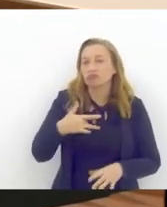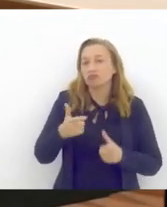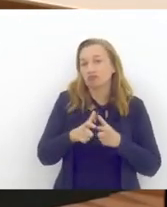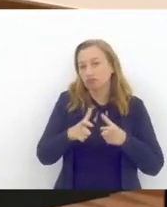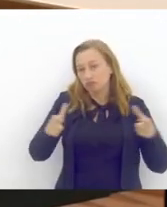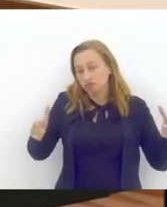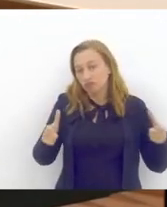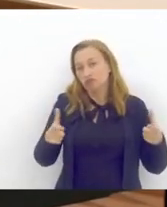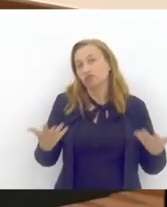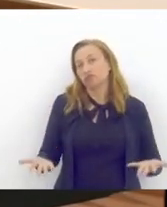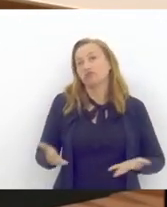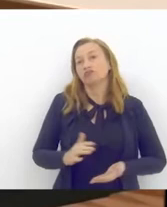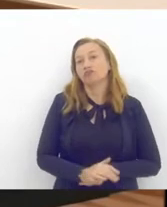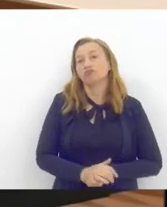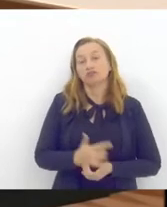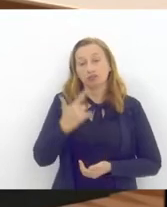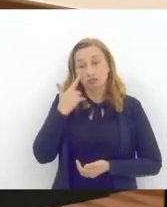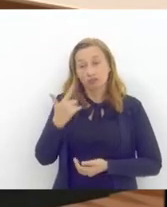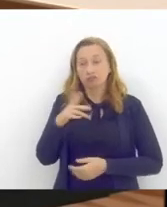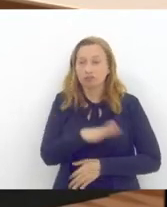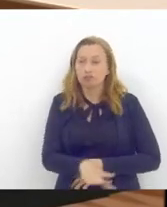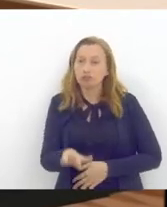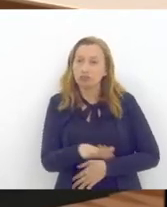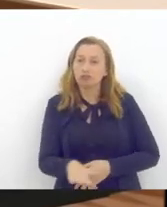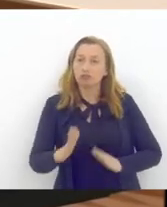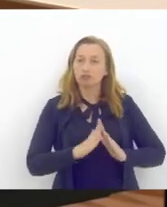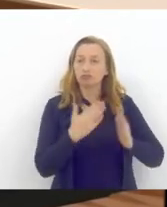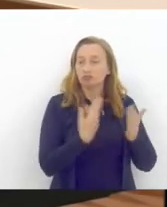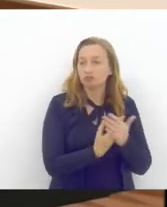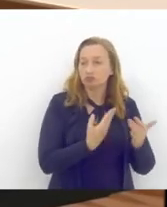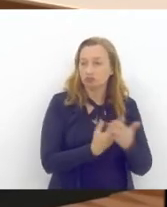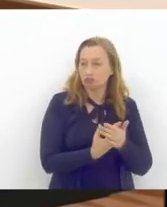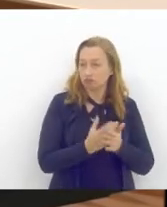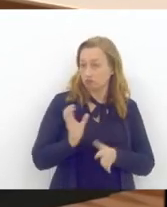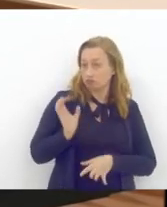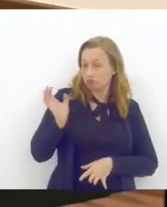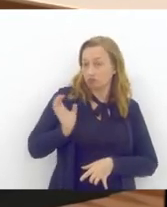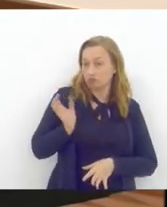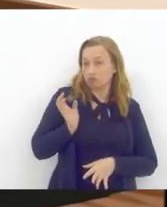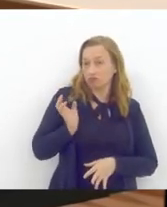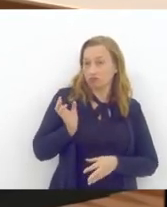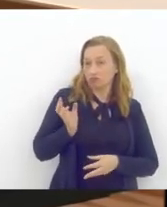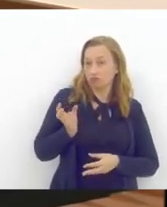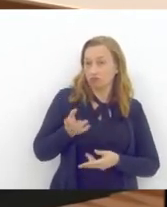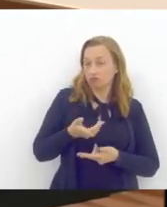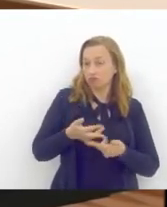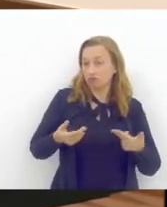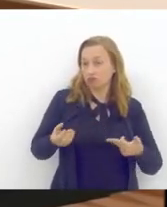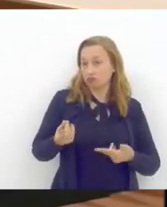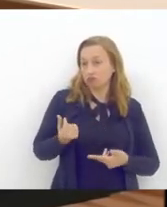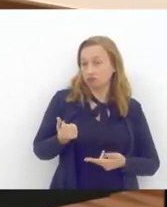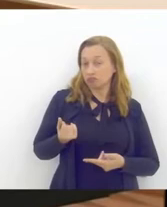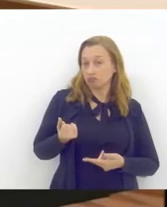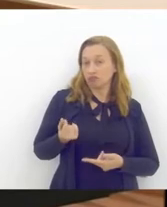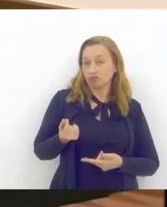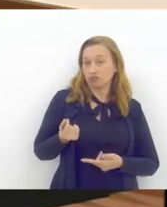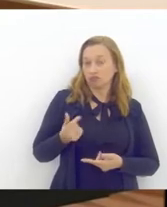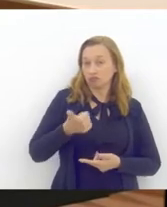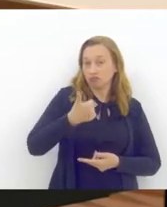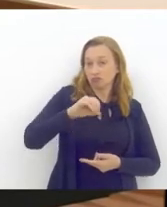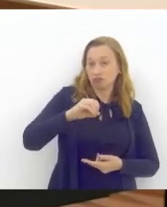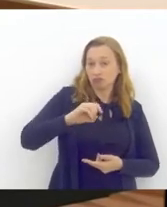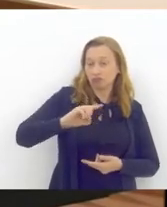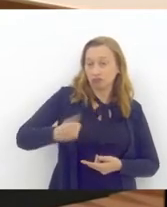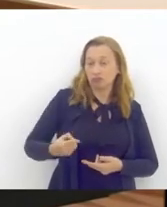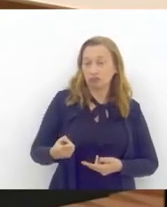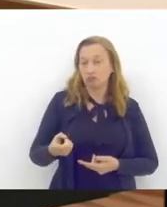imensas. Ao passo que nós vemos uma criança numa escola de elite pagando milhares de reais, né? 10 mil reais por